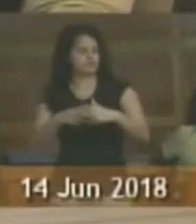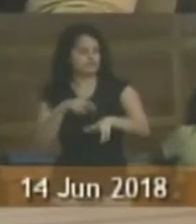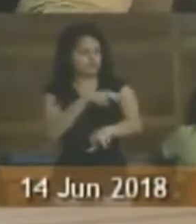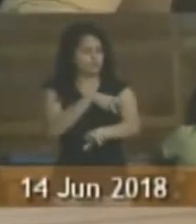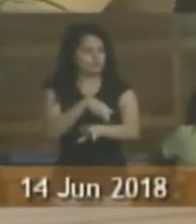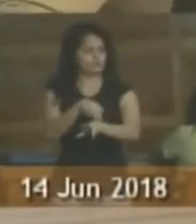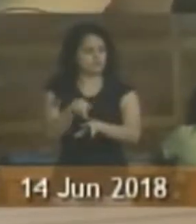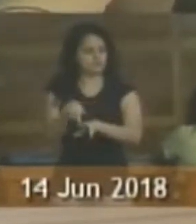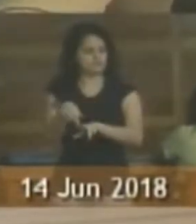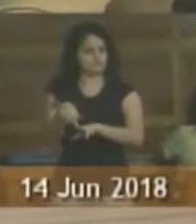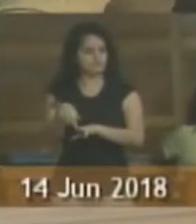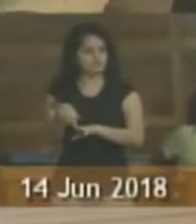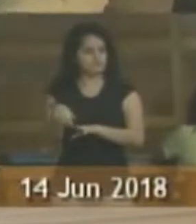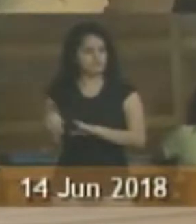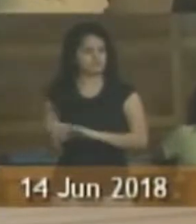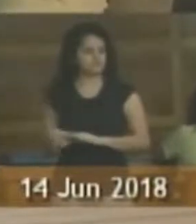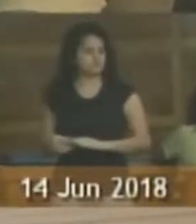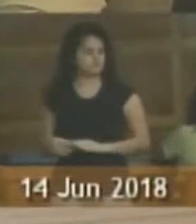Avenida Carlos Borges,